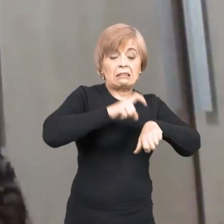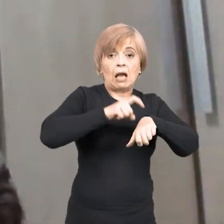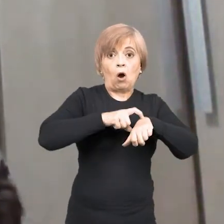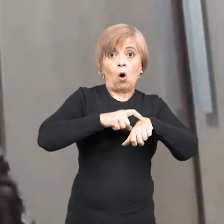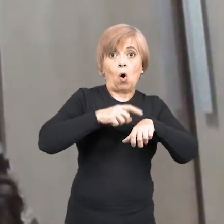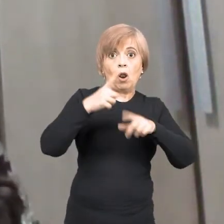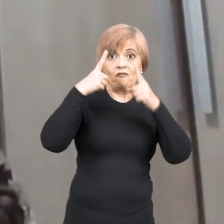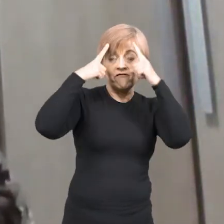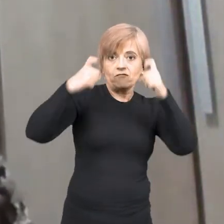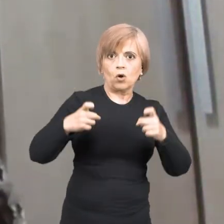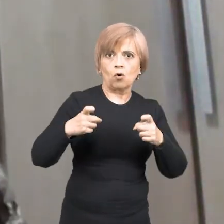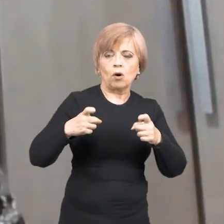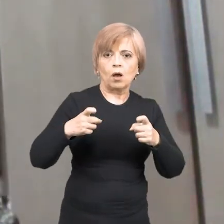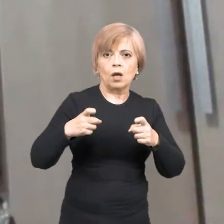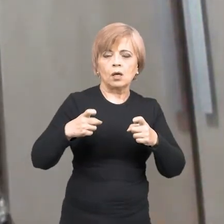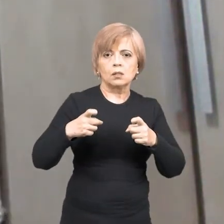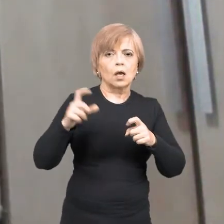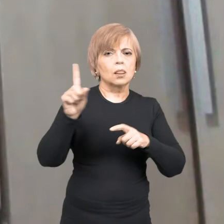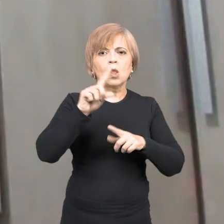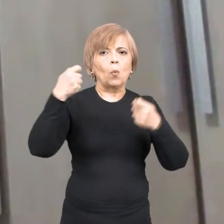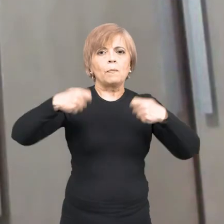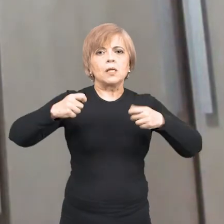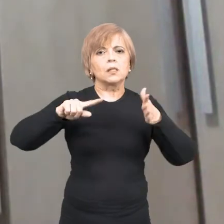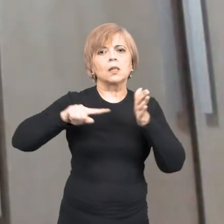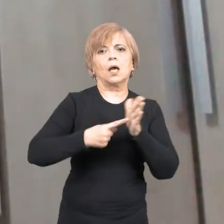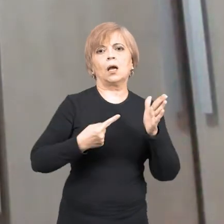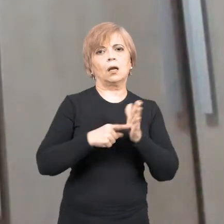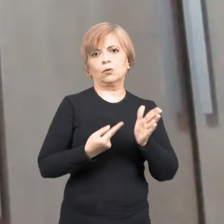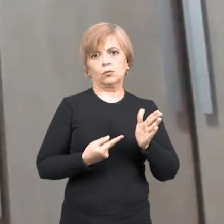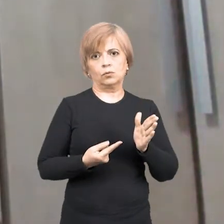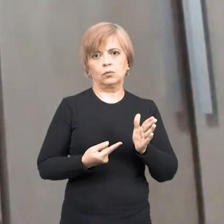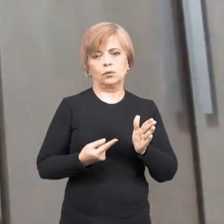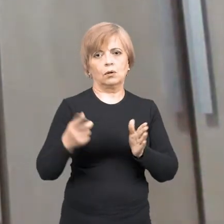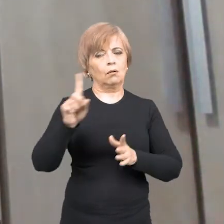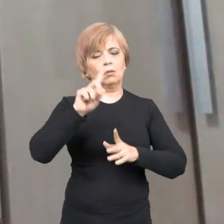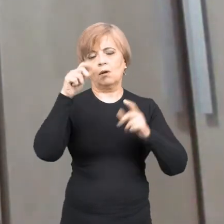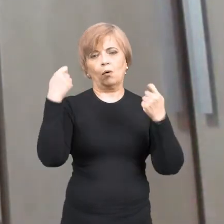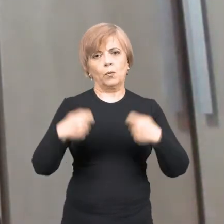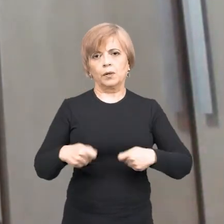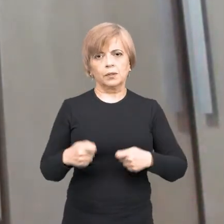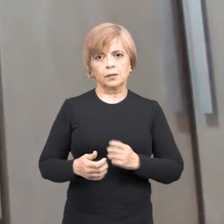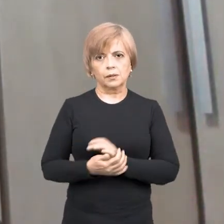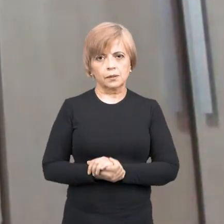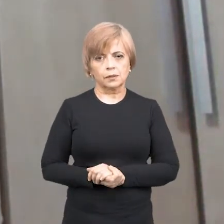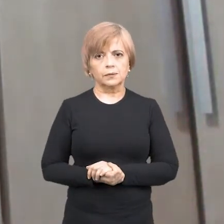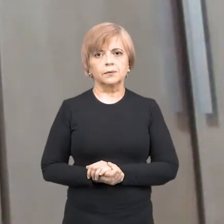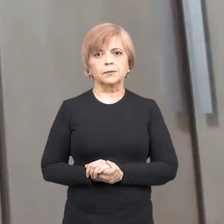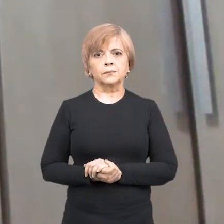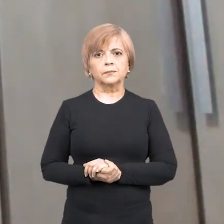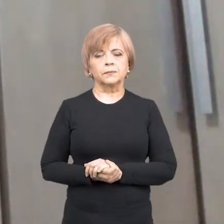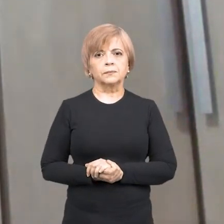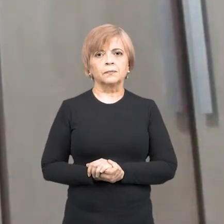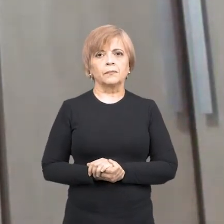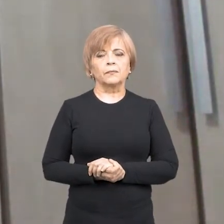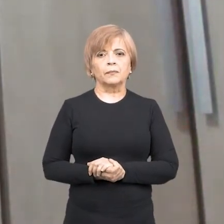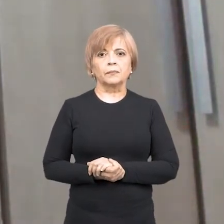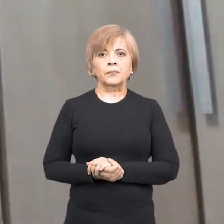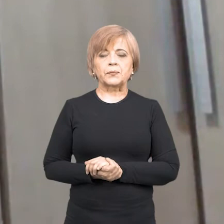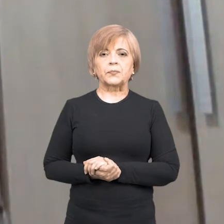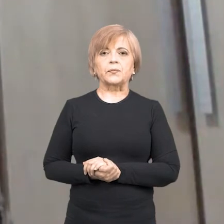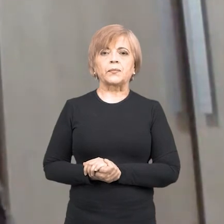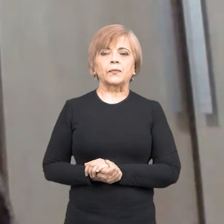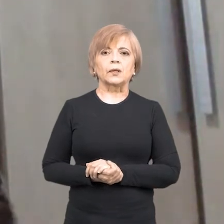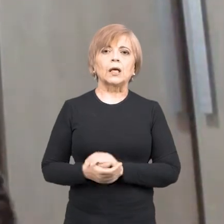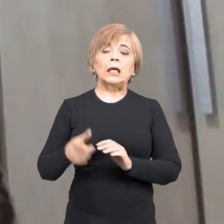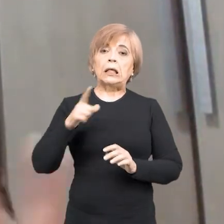de violência não está vinculado necessariamente ao fato dela fazer um registro de ocorrência numa delegacia.